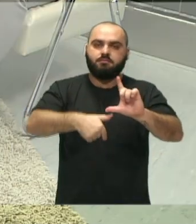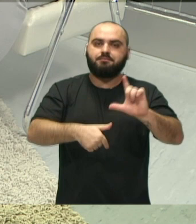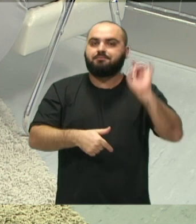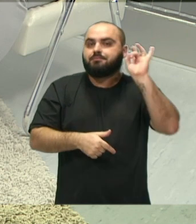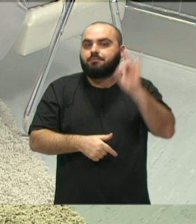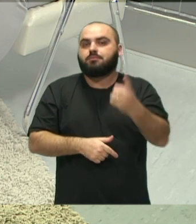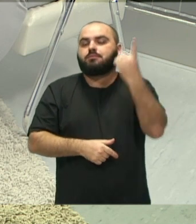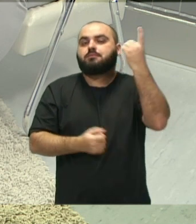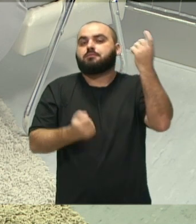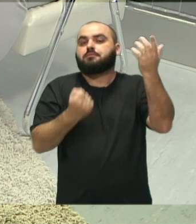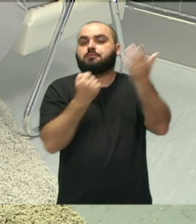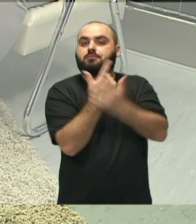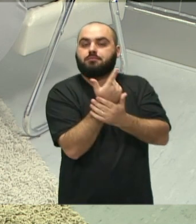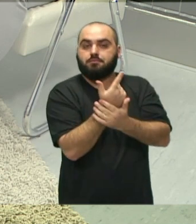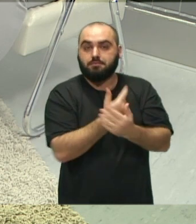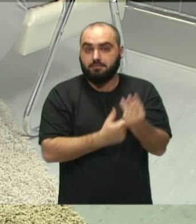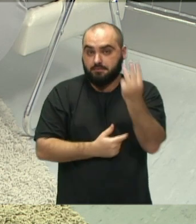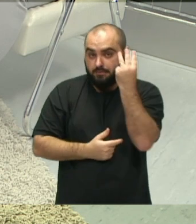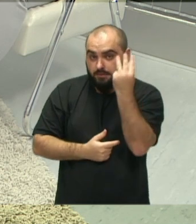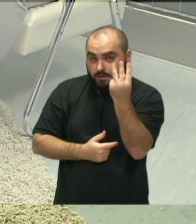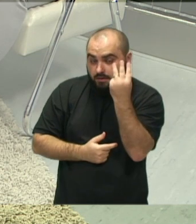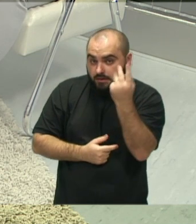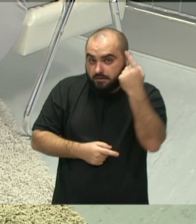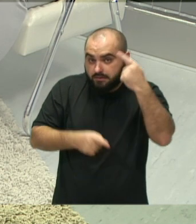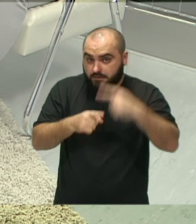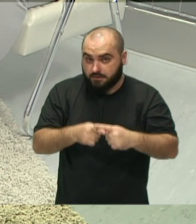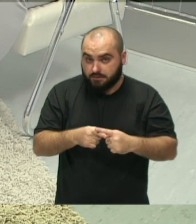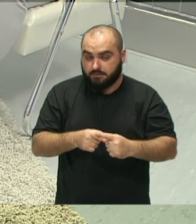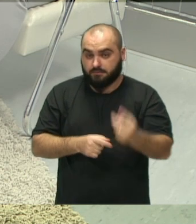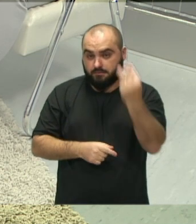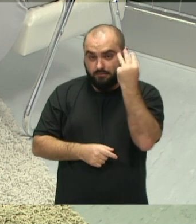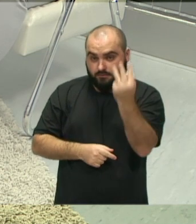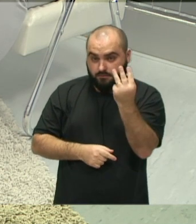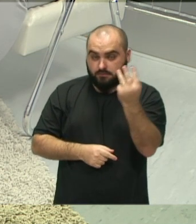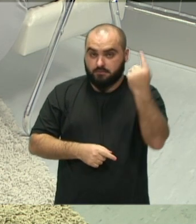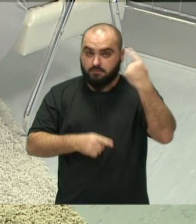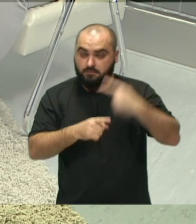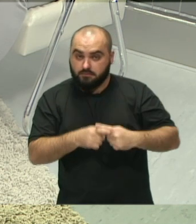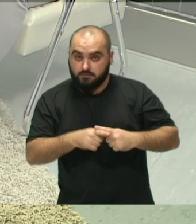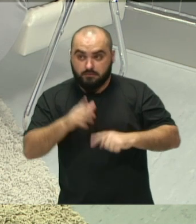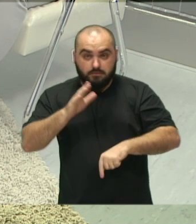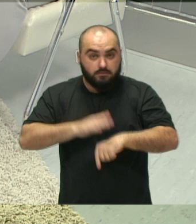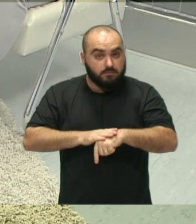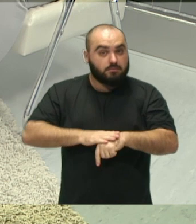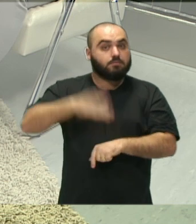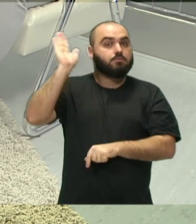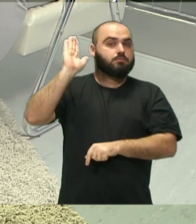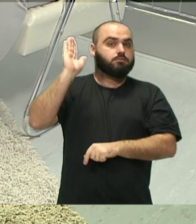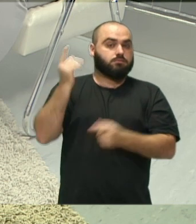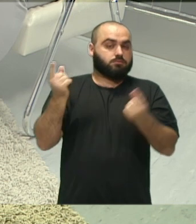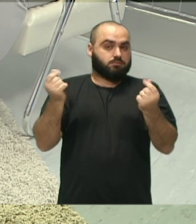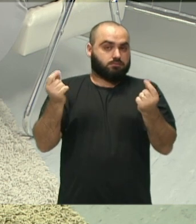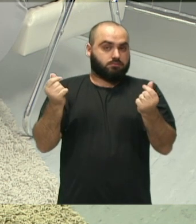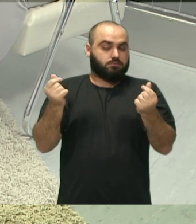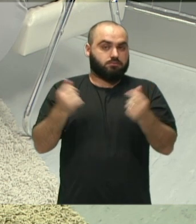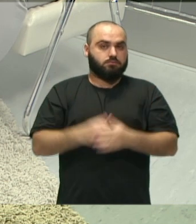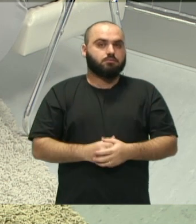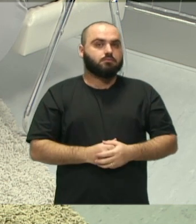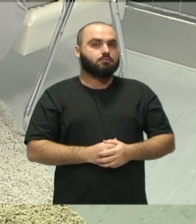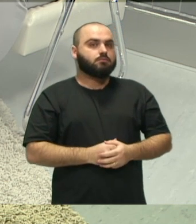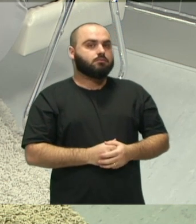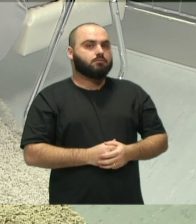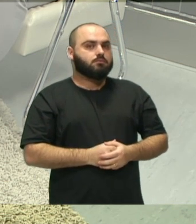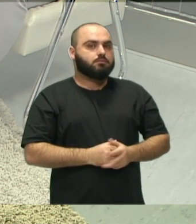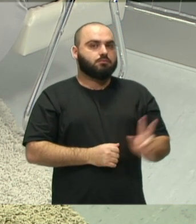compra por 3 vezes, pelo preço 3 vezes maior do que deveria ser, do que o valor de